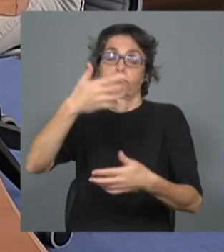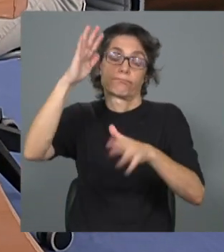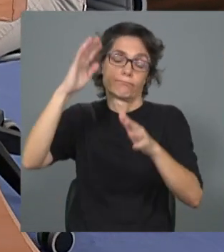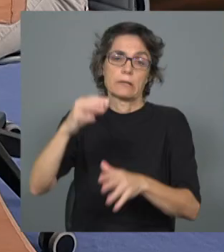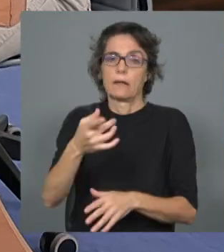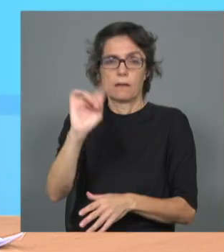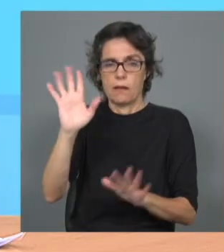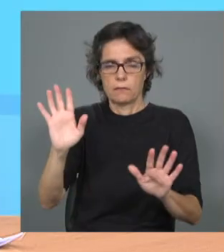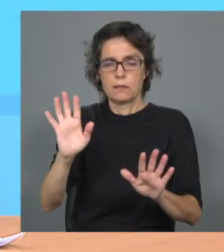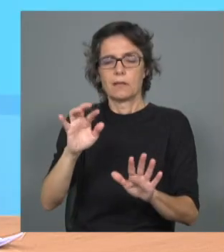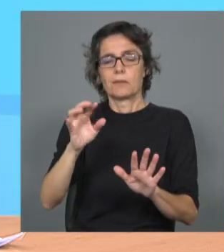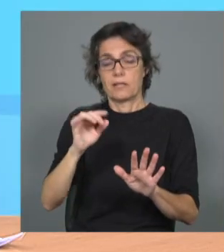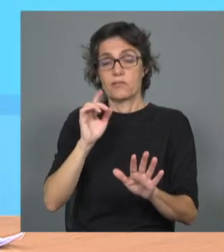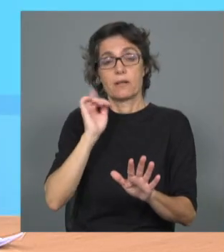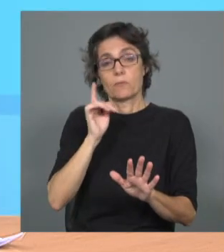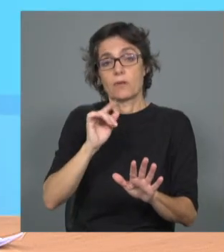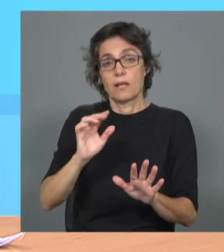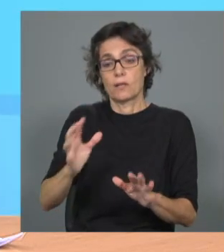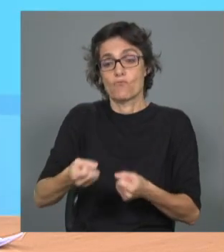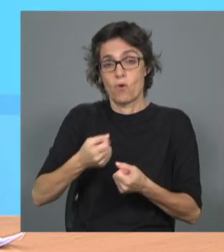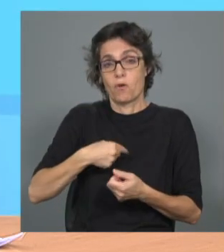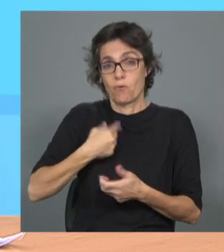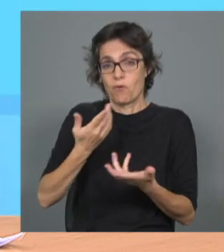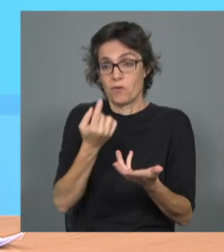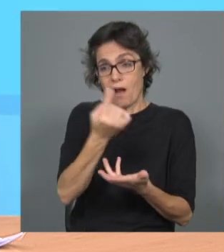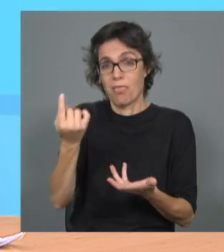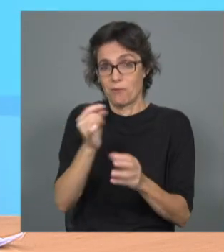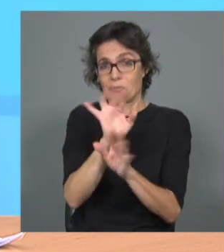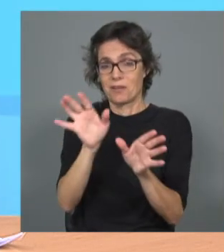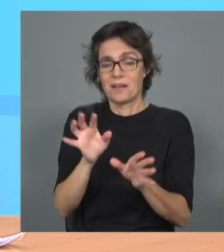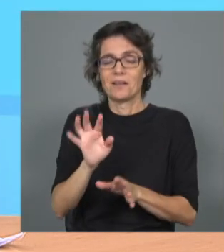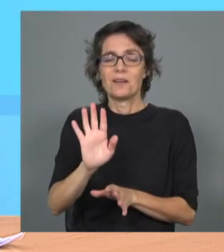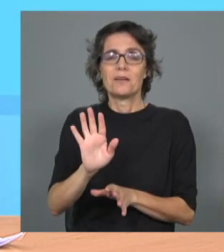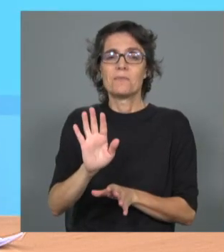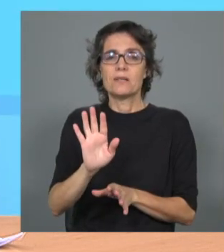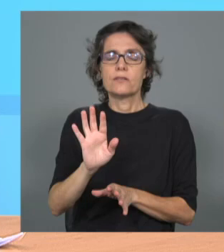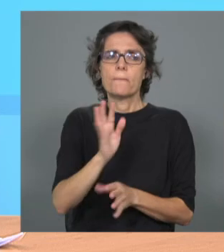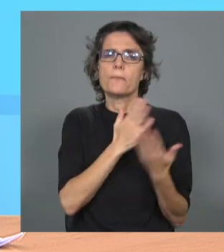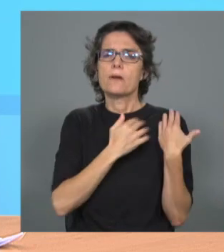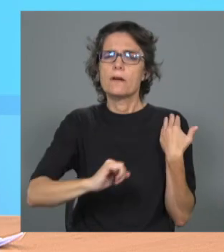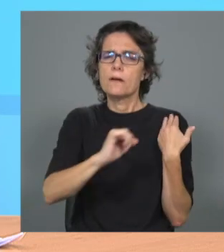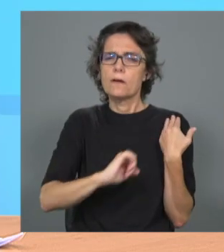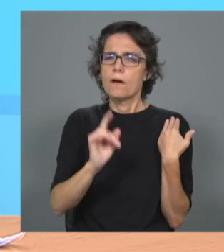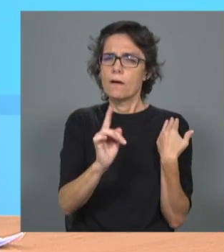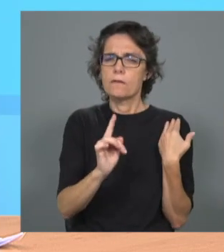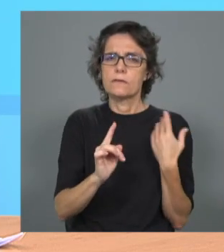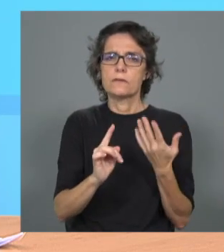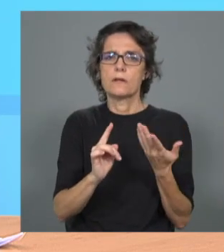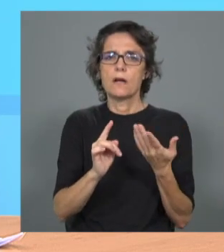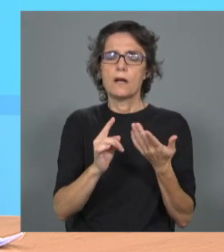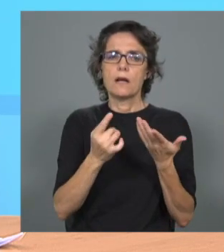será bom. E de maneira que a grande importância, o grande papel que nós temos hoje é o testemunho entre